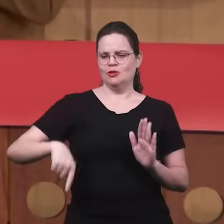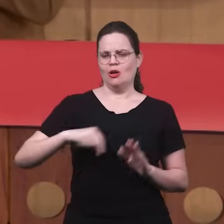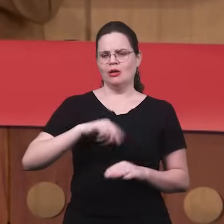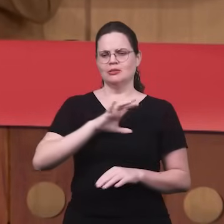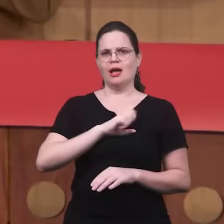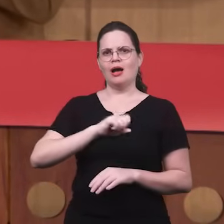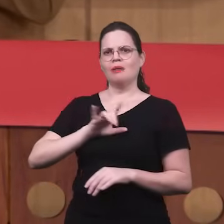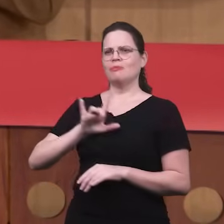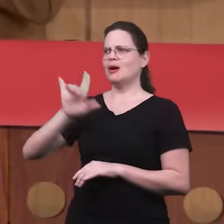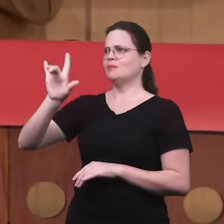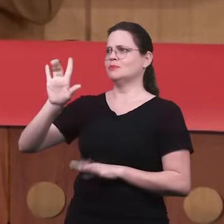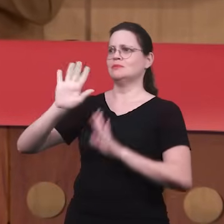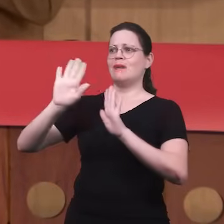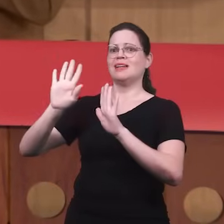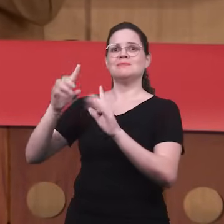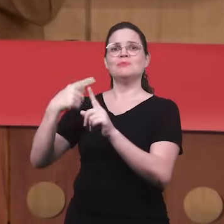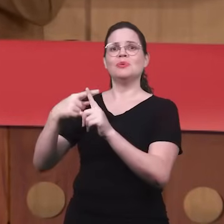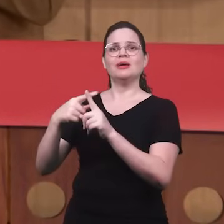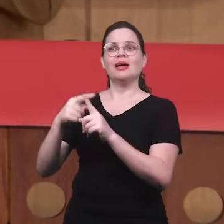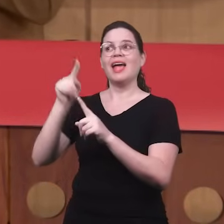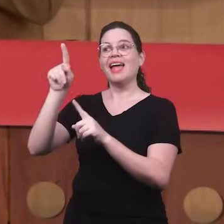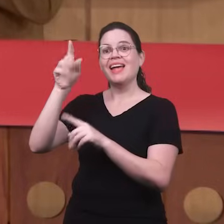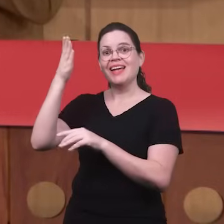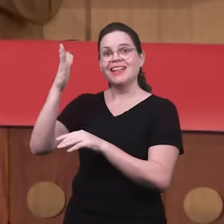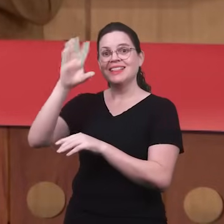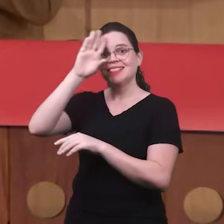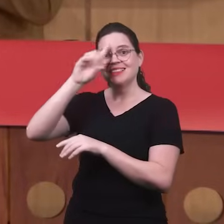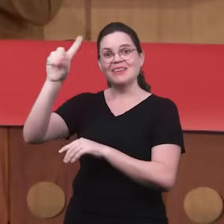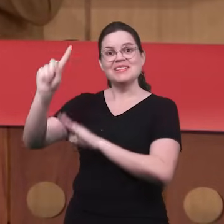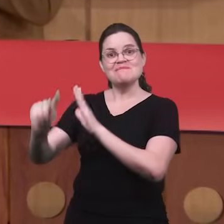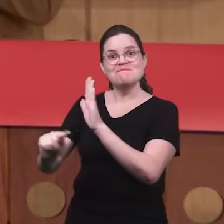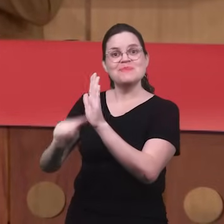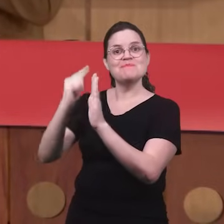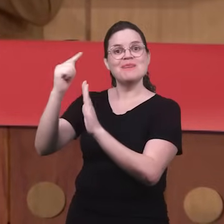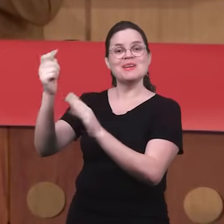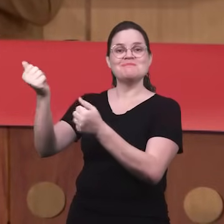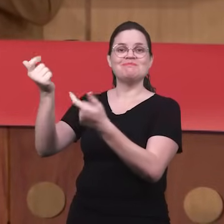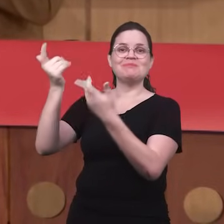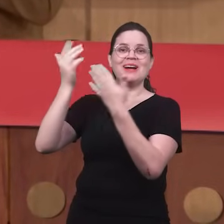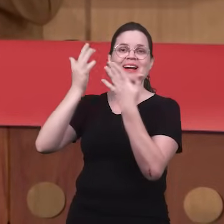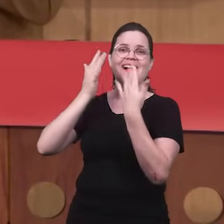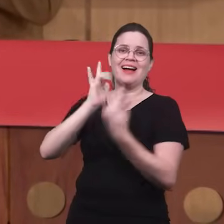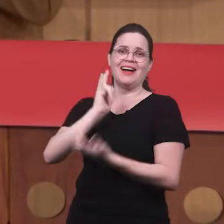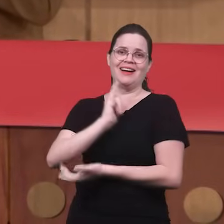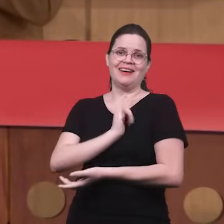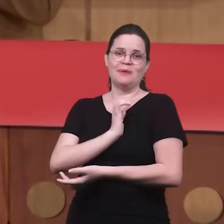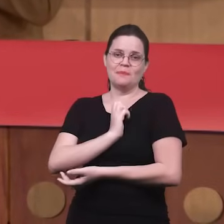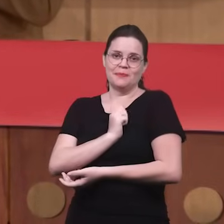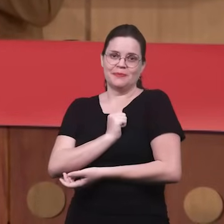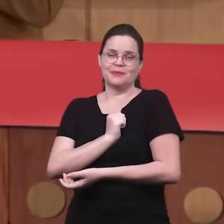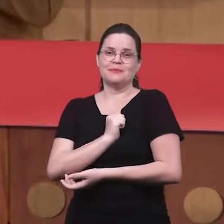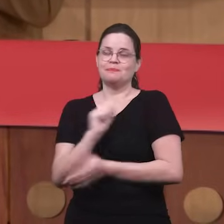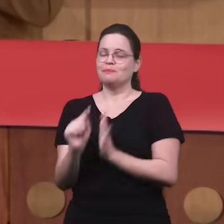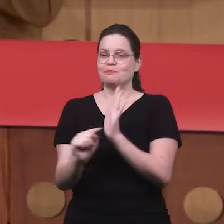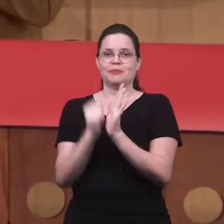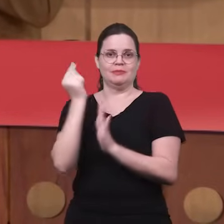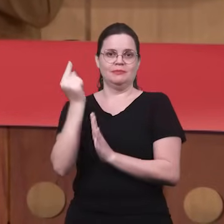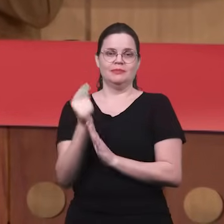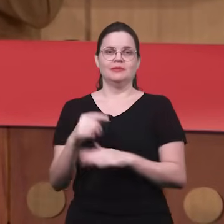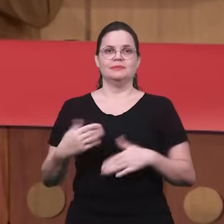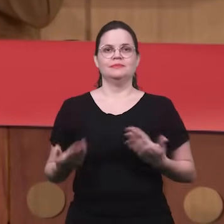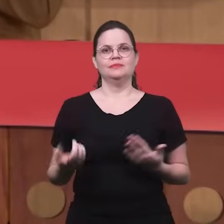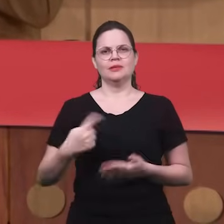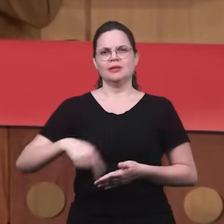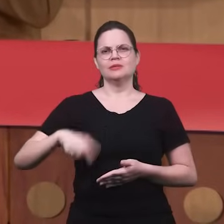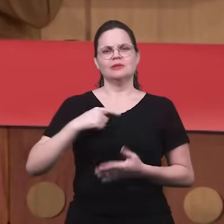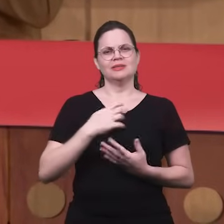nos amou primeiro. E outro ponto que eu acho que é uma grande manifestação do quanto nós somos